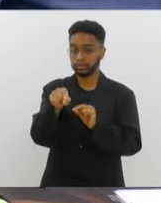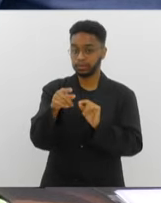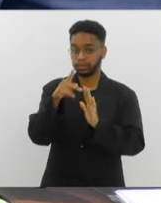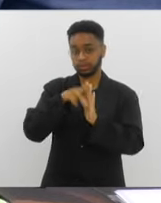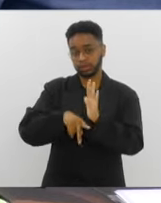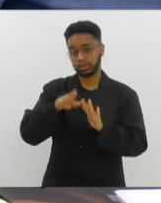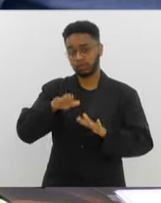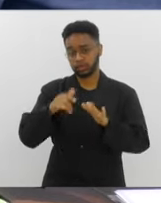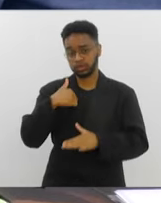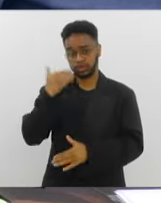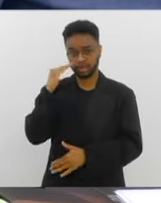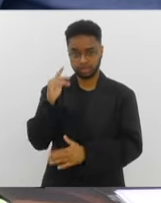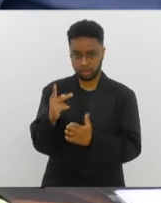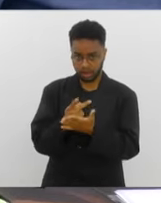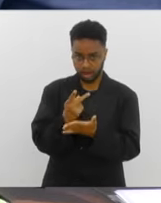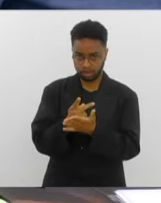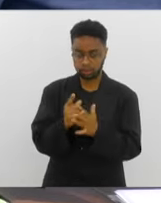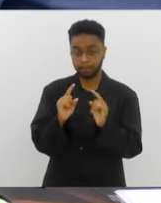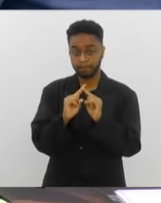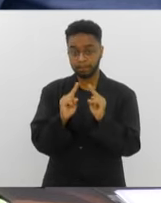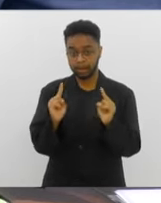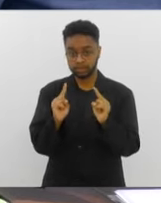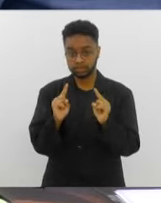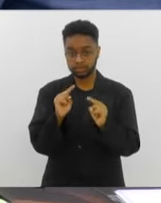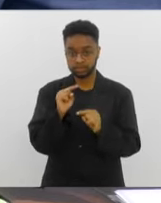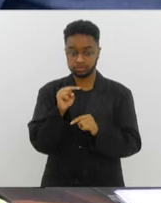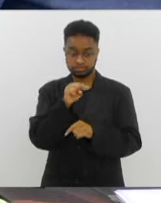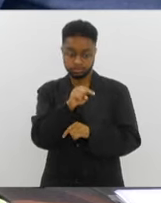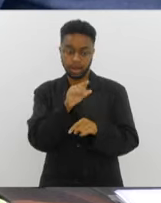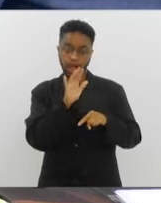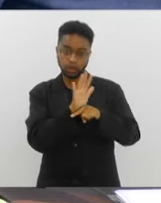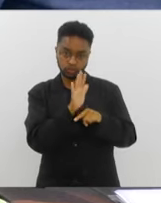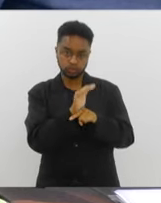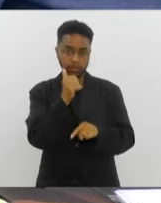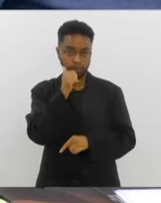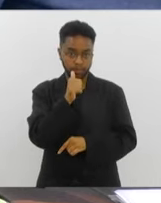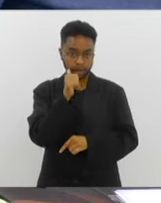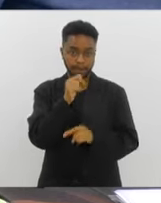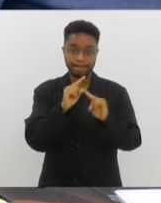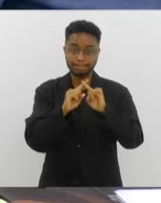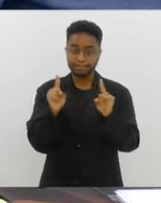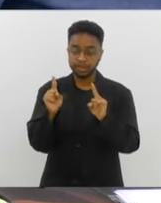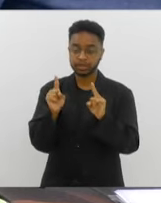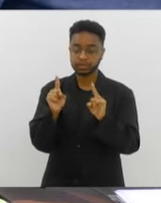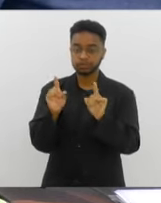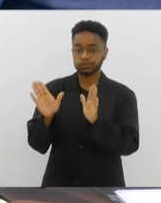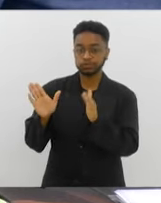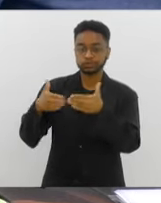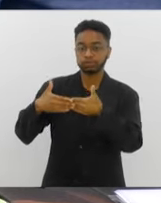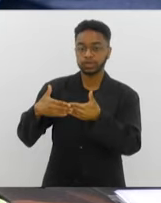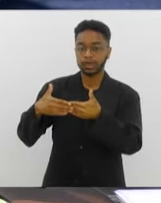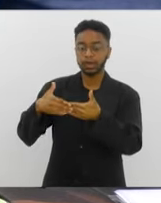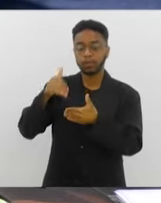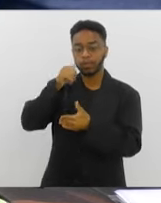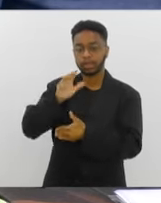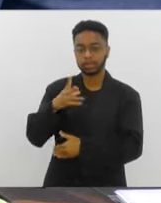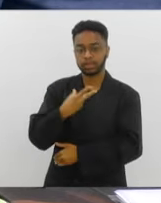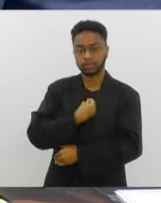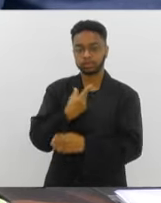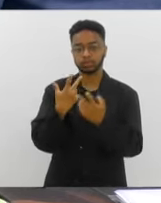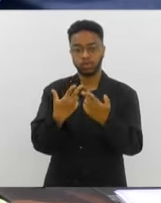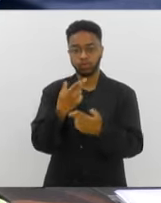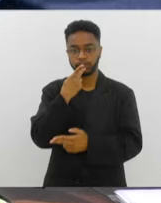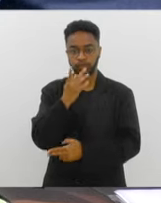eu tenha entendido errado. Ele, por um lado, favorece as mulheres, mas, por outro lado, ele fecha a porta para as trans, como foi